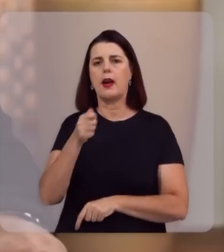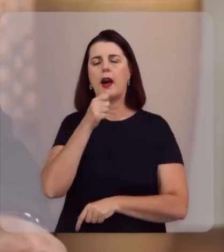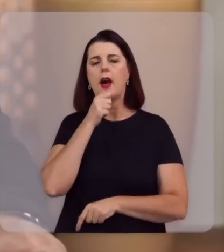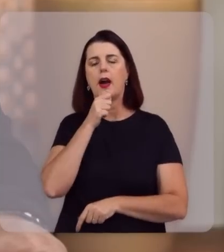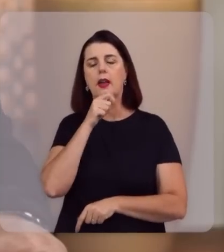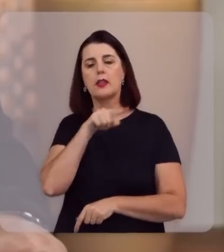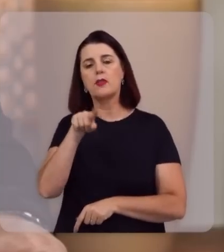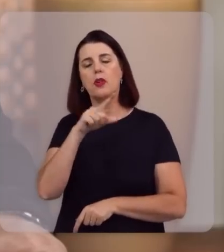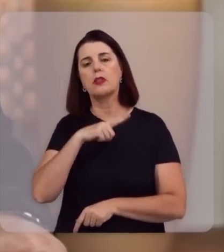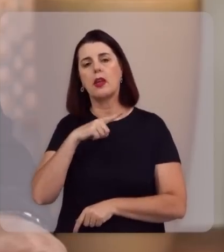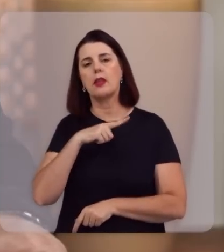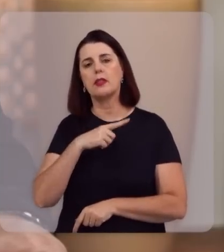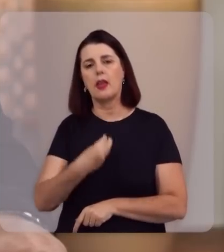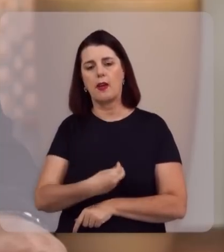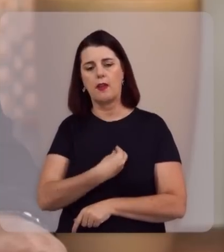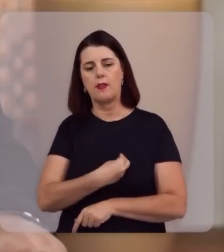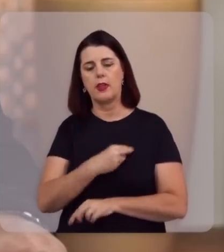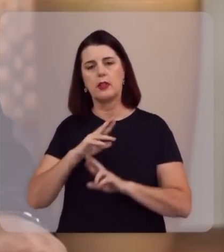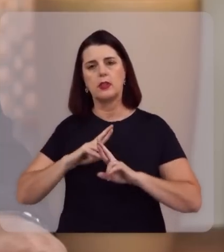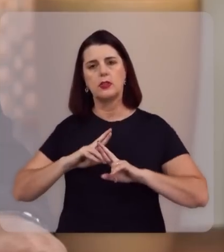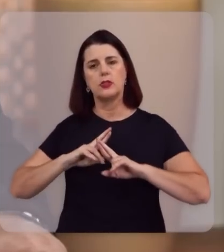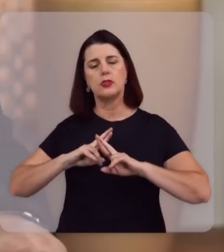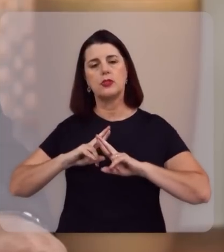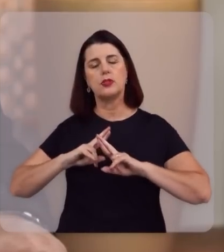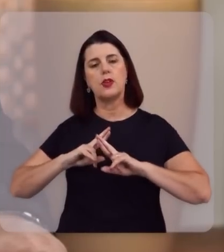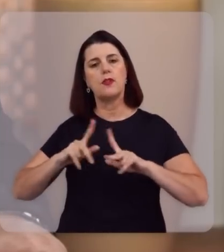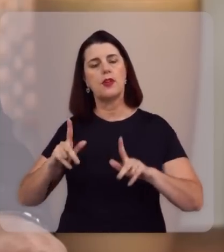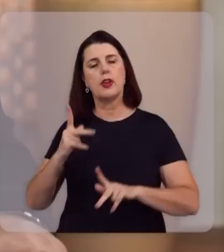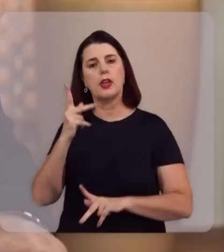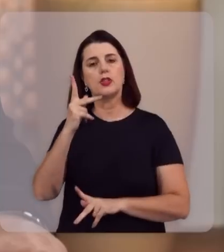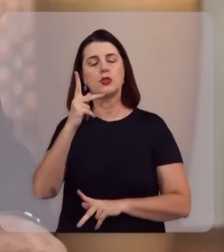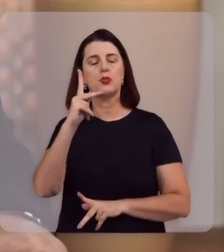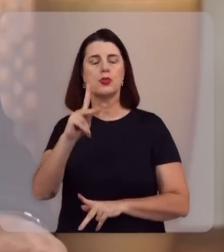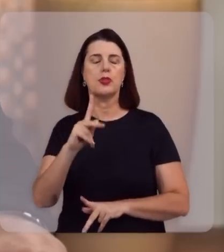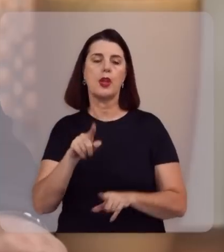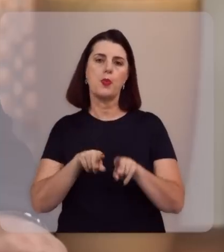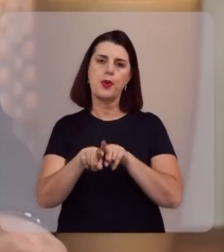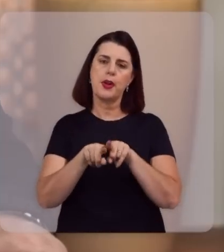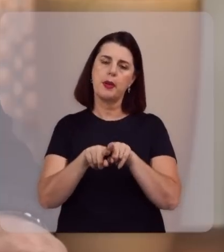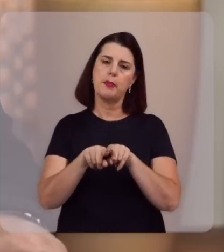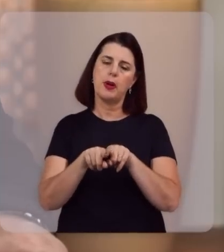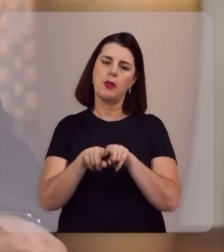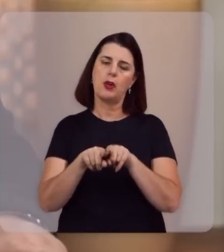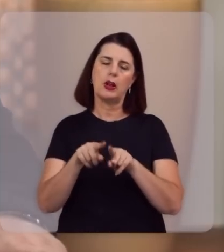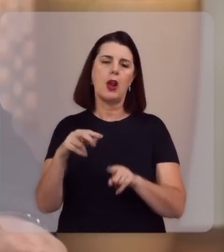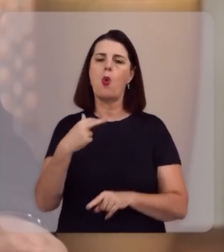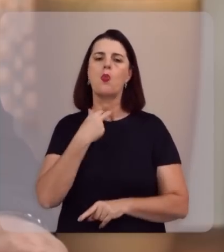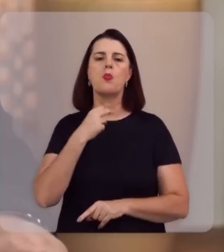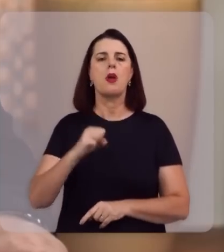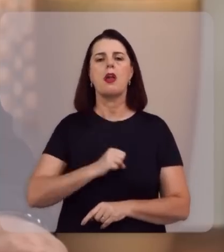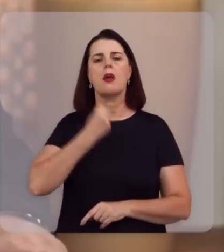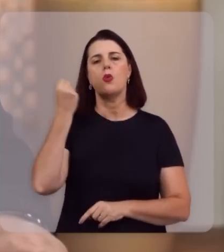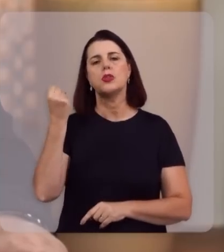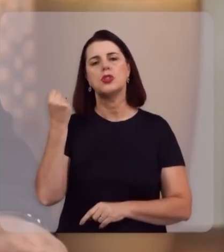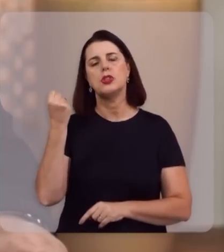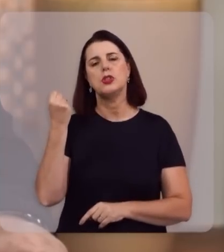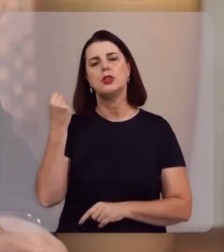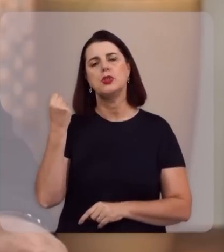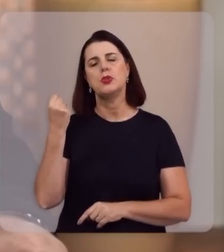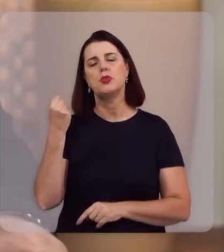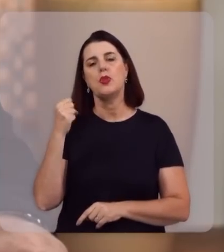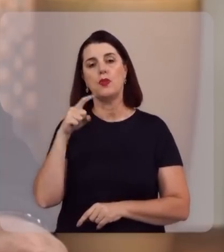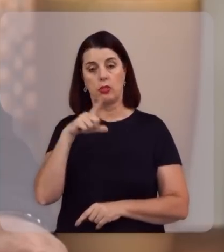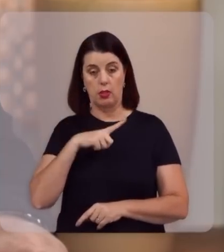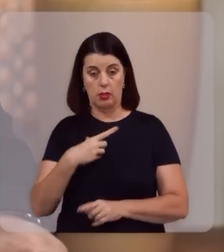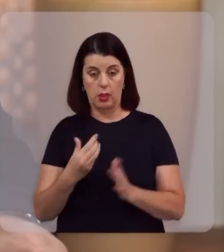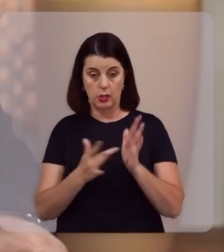você tenha uma perspectiva diferente do seu irmão, a Bíblia não te dá o direito de odiar o seu irmão. Se